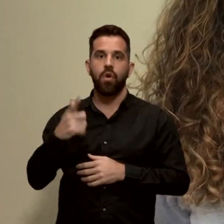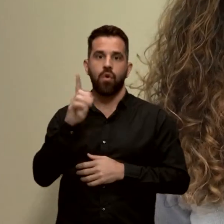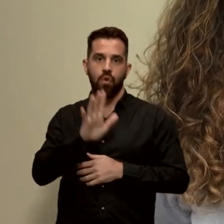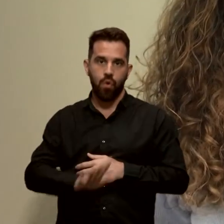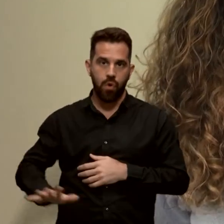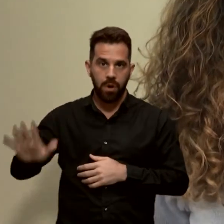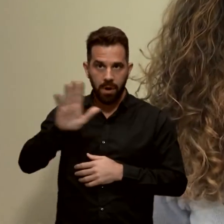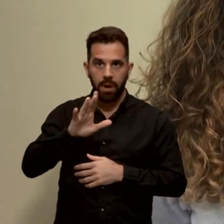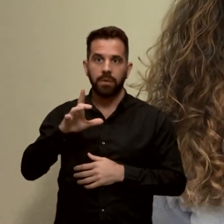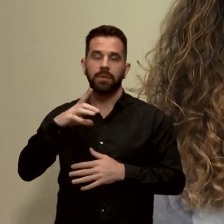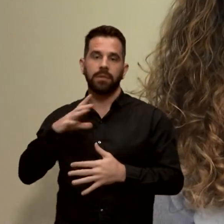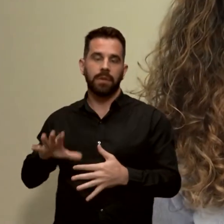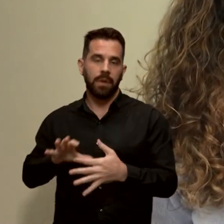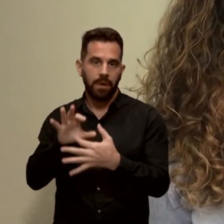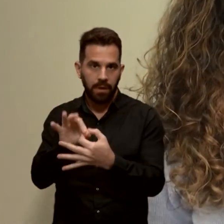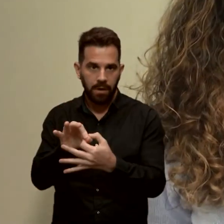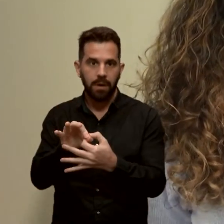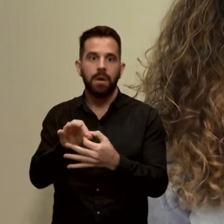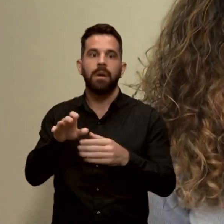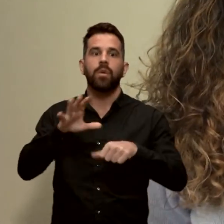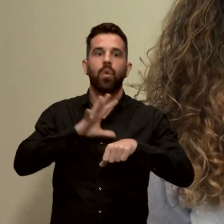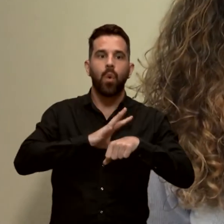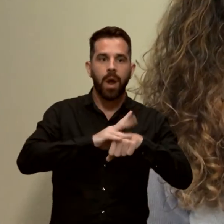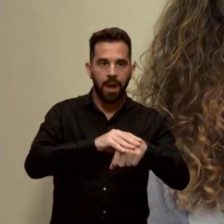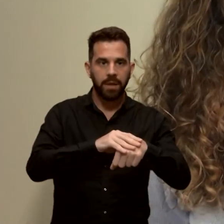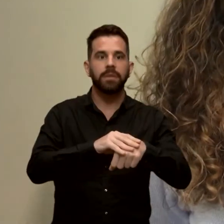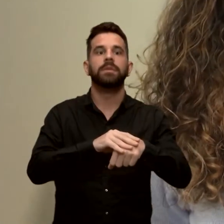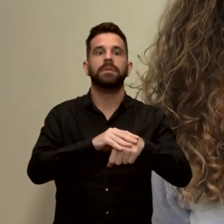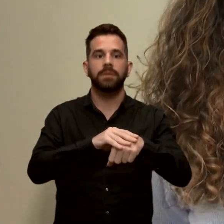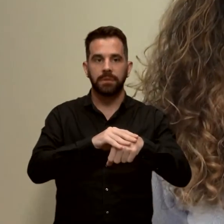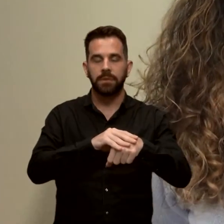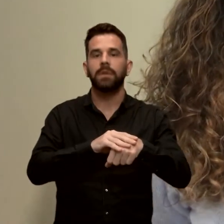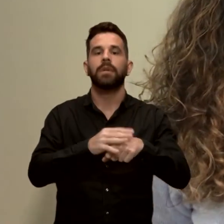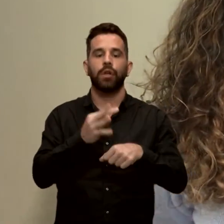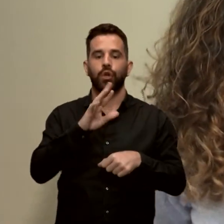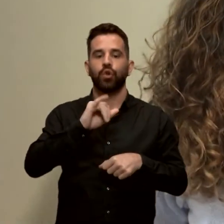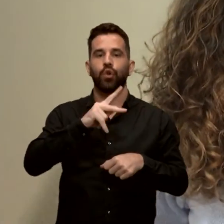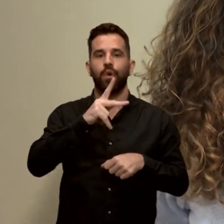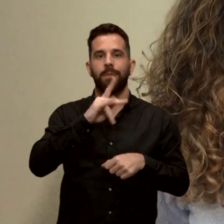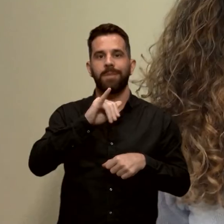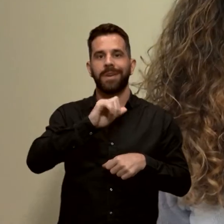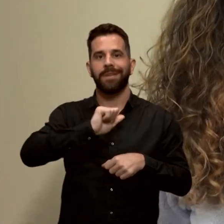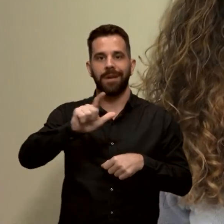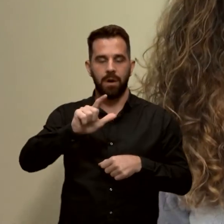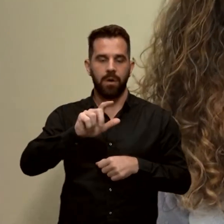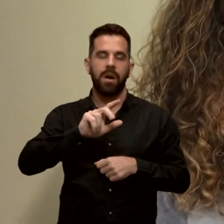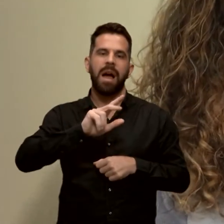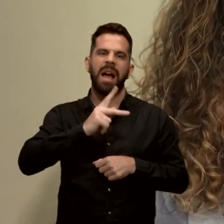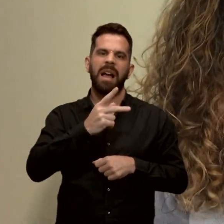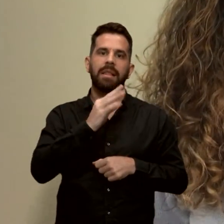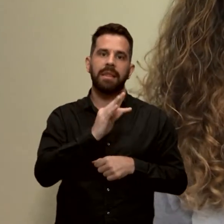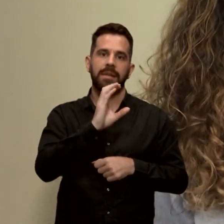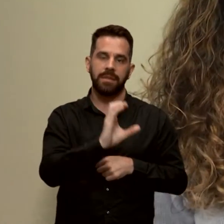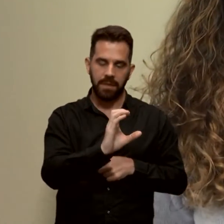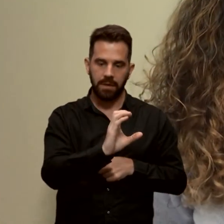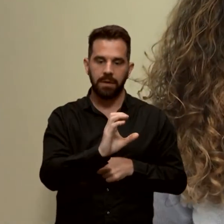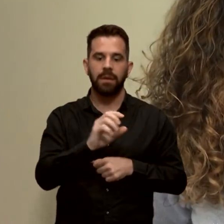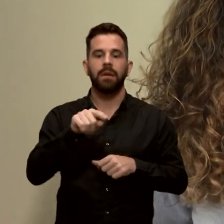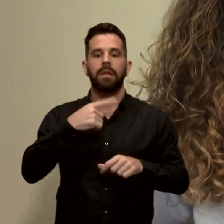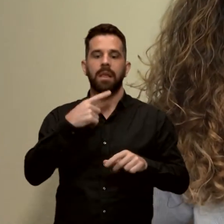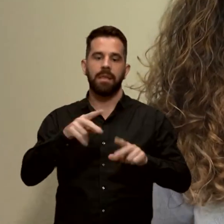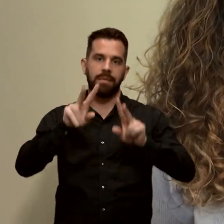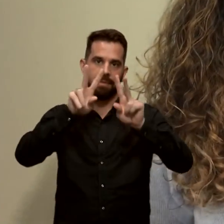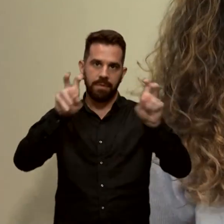de Patologia Tropical e Saúde Pública, o IPTSP. O tema dessa edição é retrocessos fascistas e